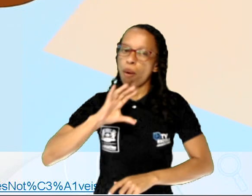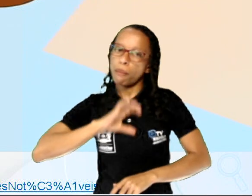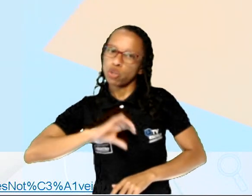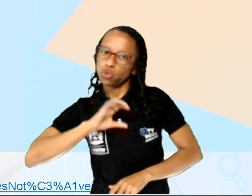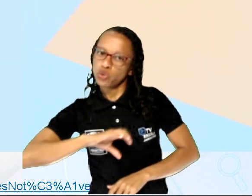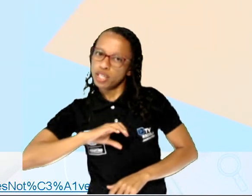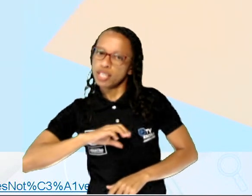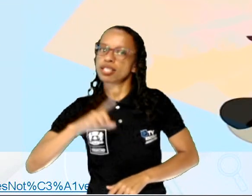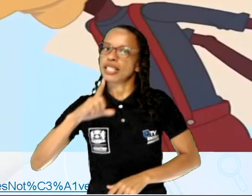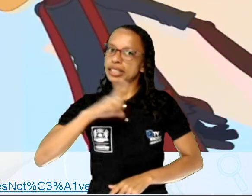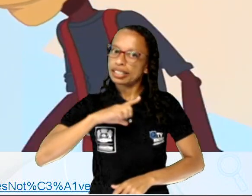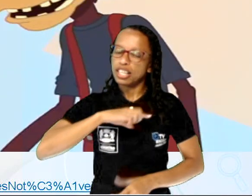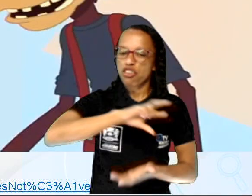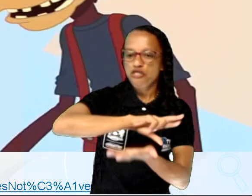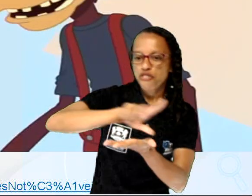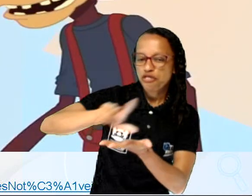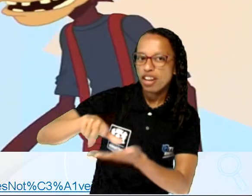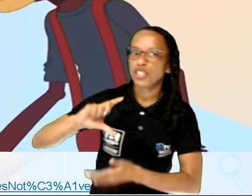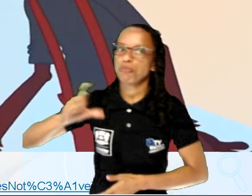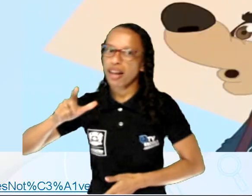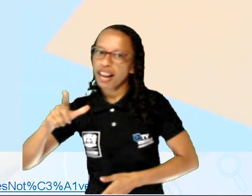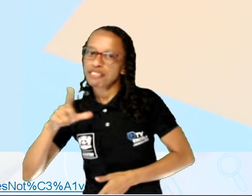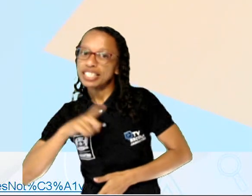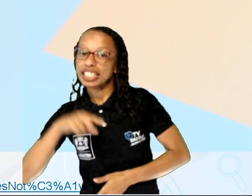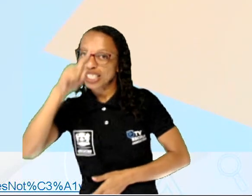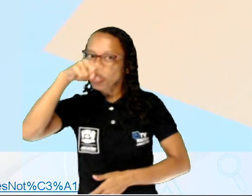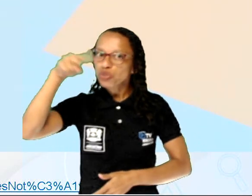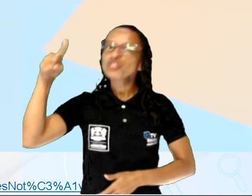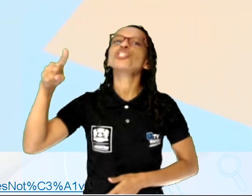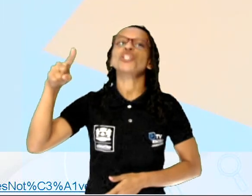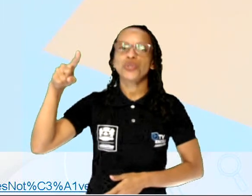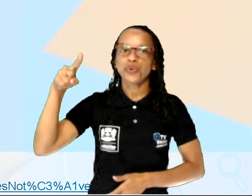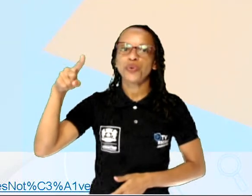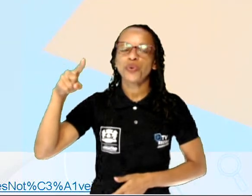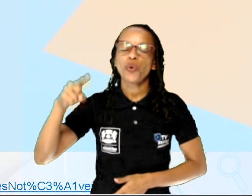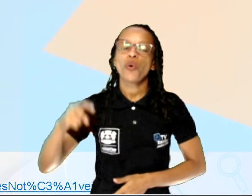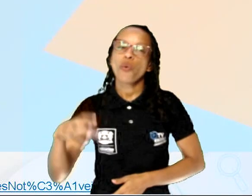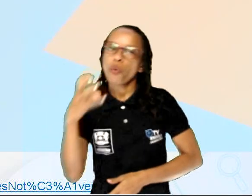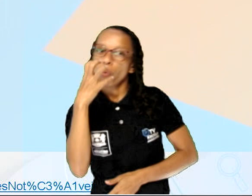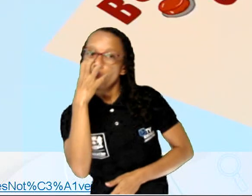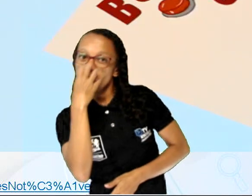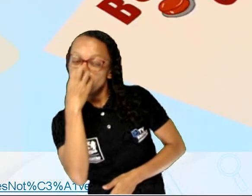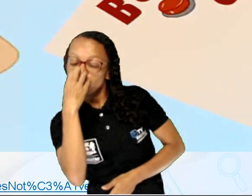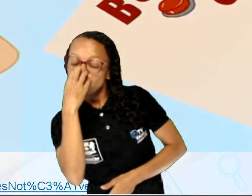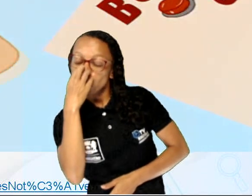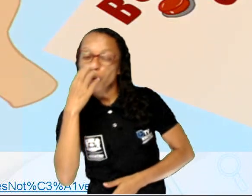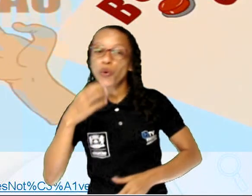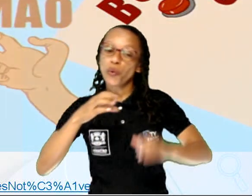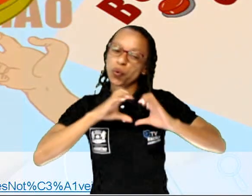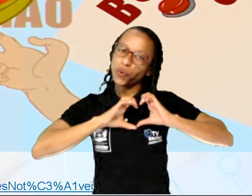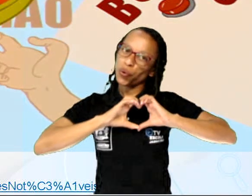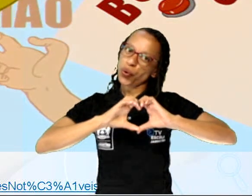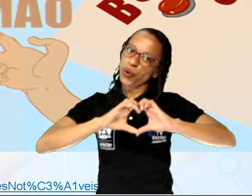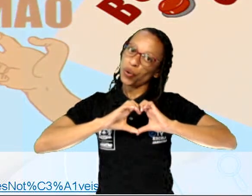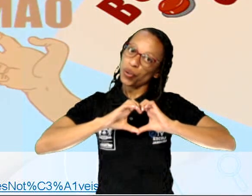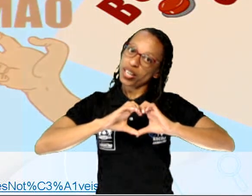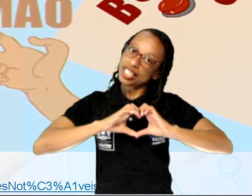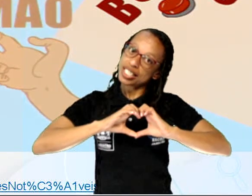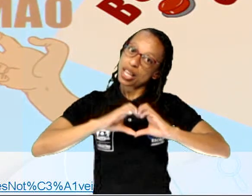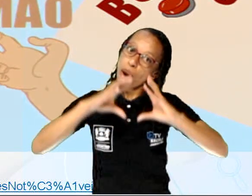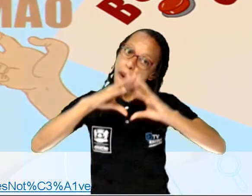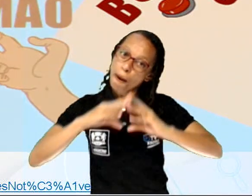cão, lobão, coração, peão, melão, botão, mão,